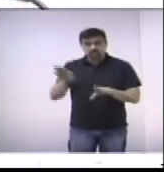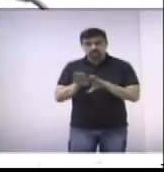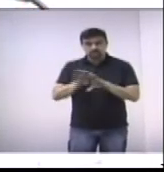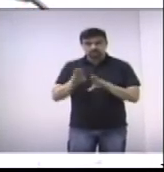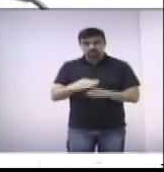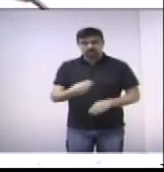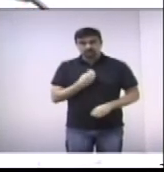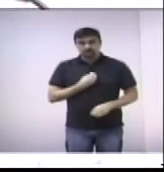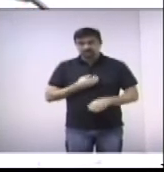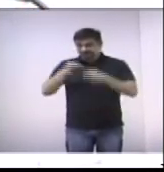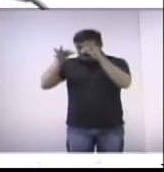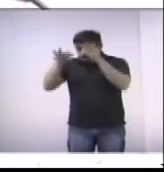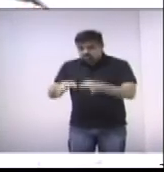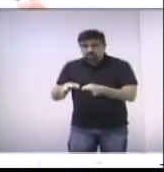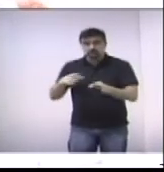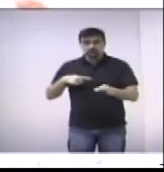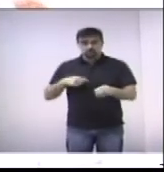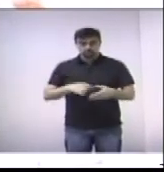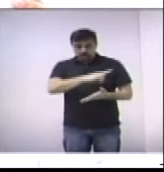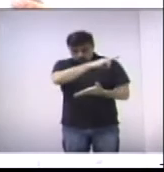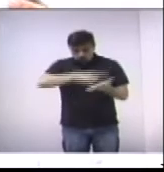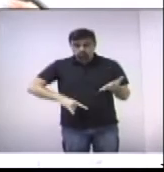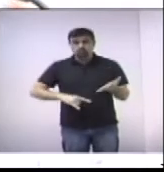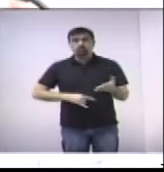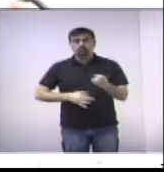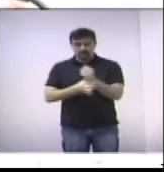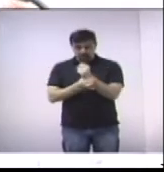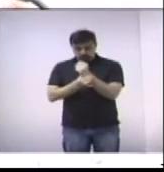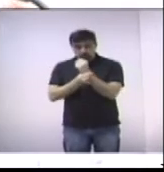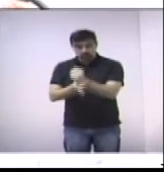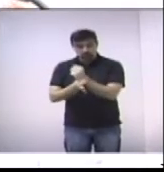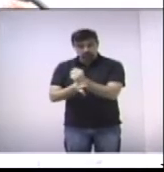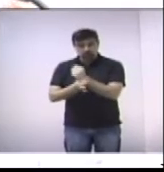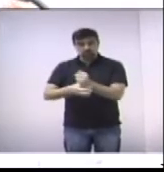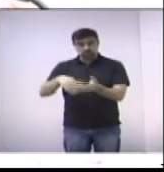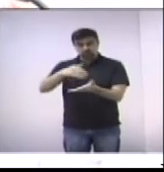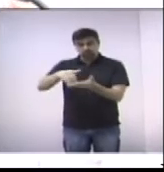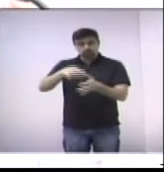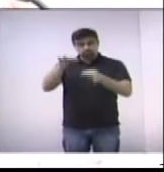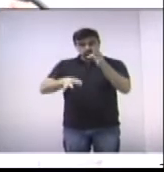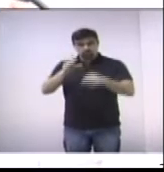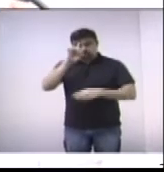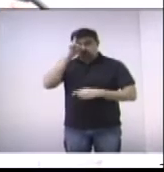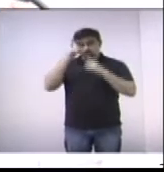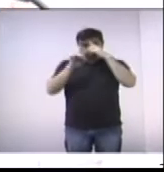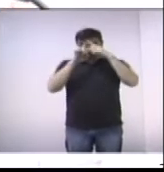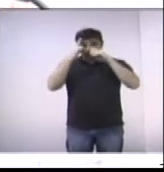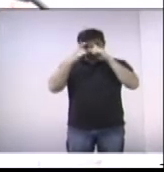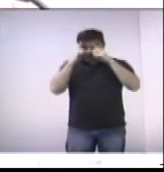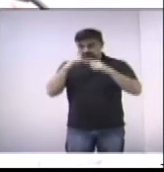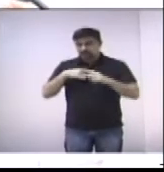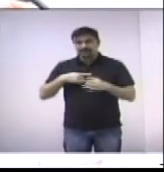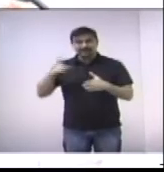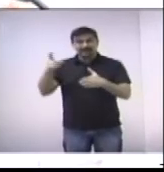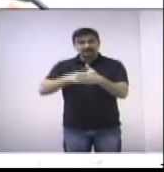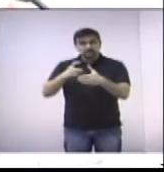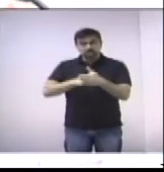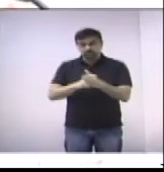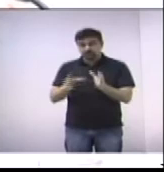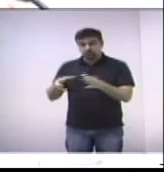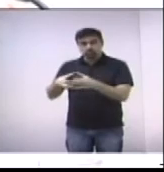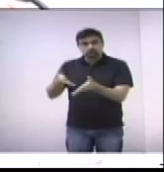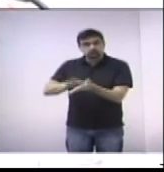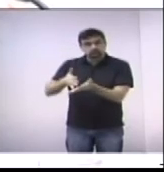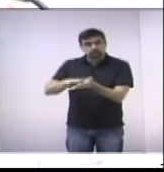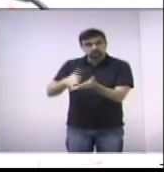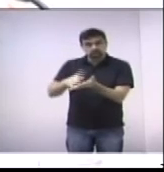deram de maneira lícita, conforme o alvará judicial 2010. Apresentou que as dívidas das escolas de samba